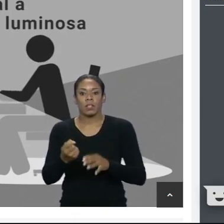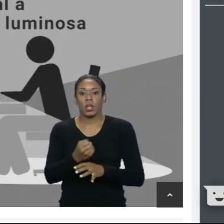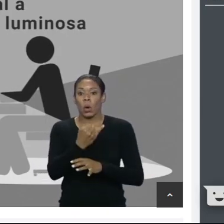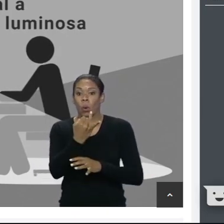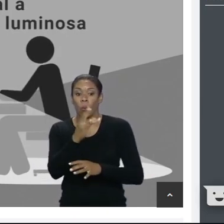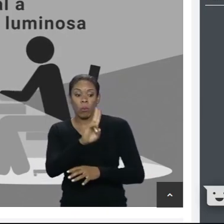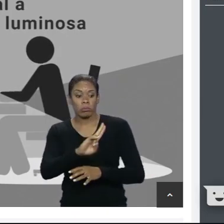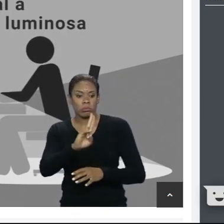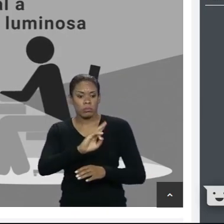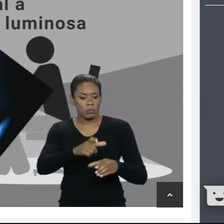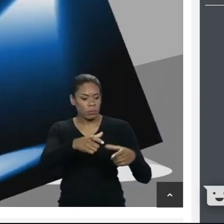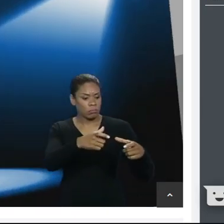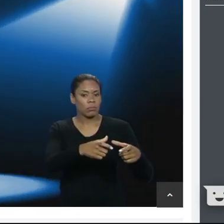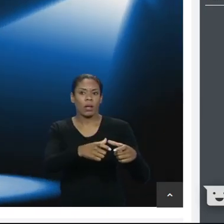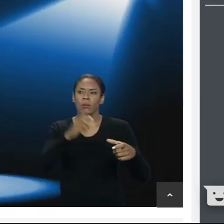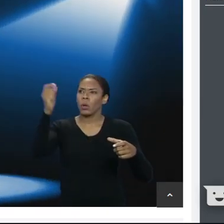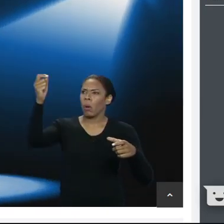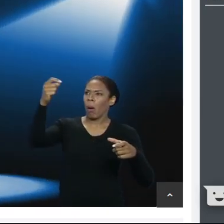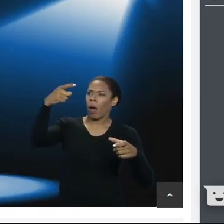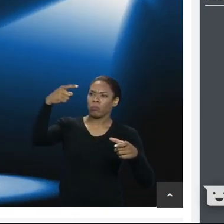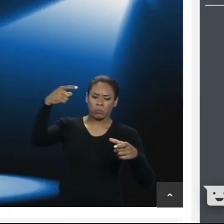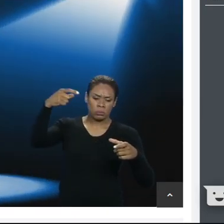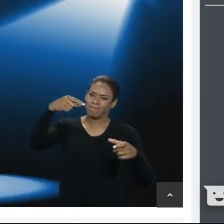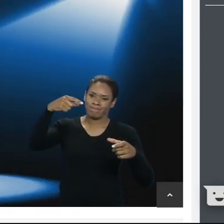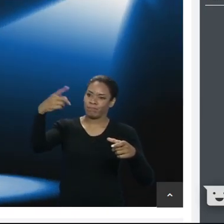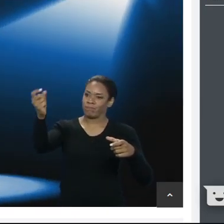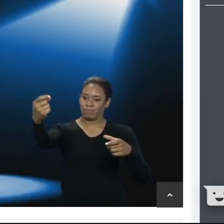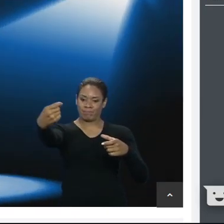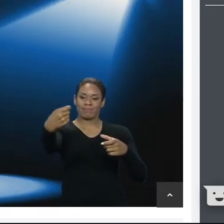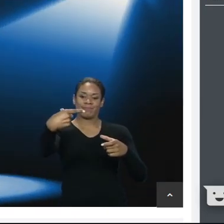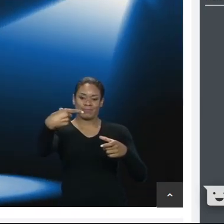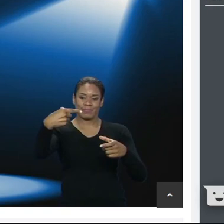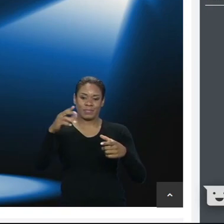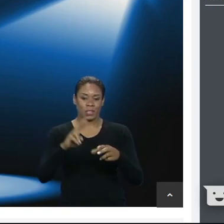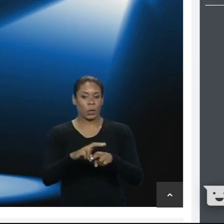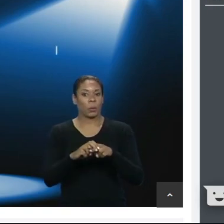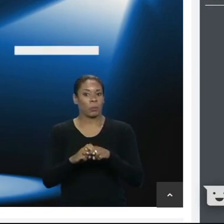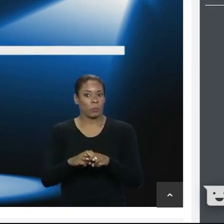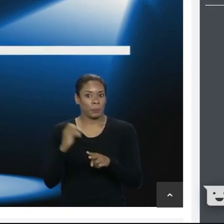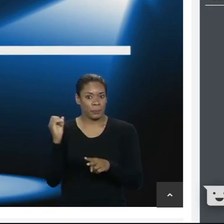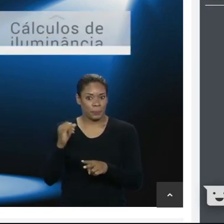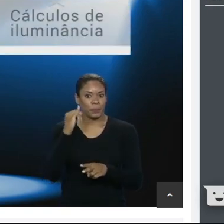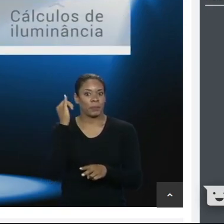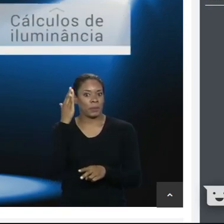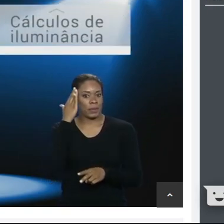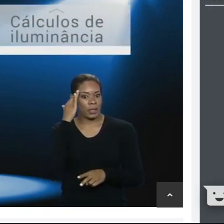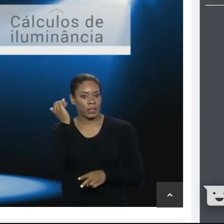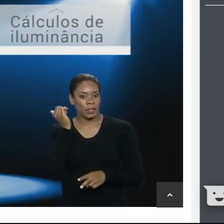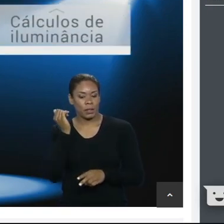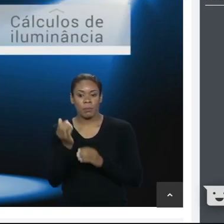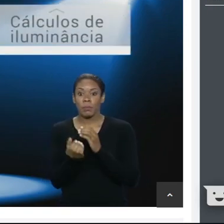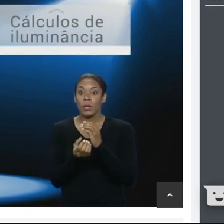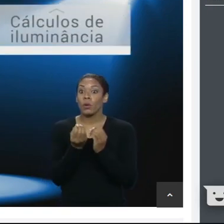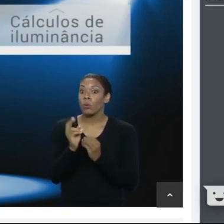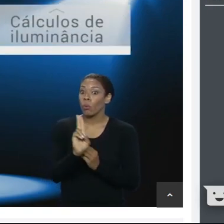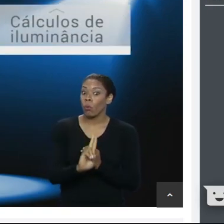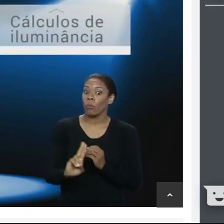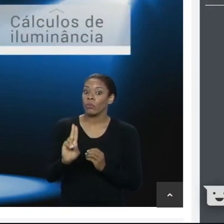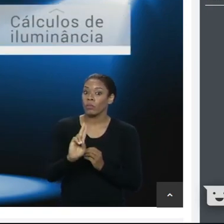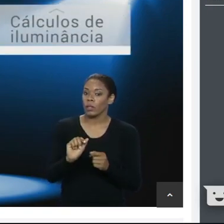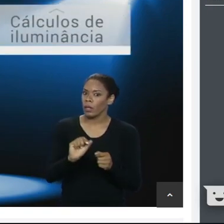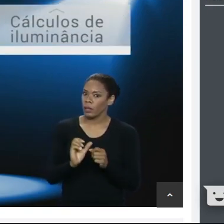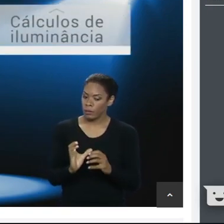luminosa na direção da superfície. Por isso, é importante conhecer as curvas de distribuição luminosa e os cálculos